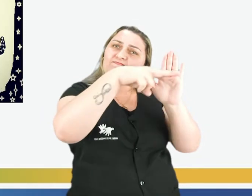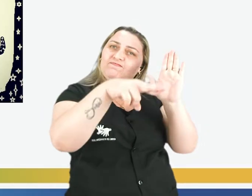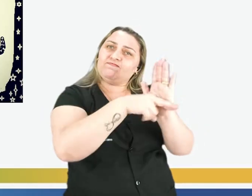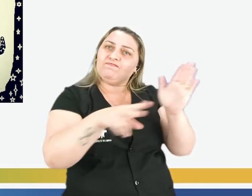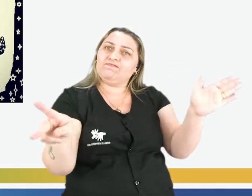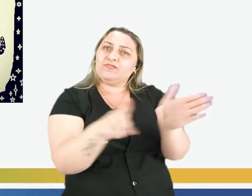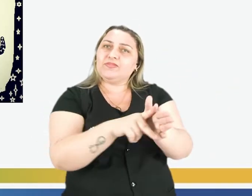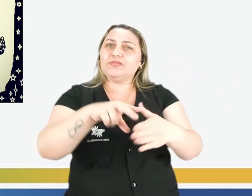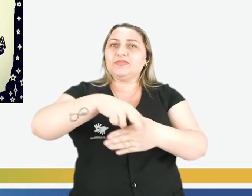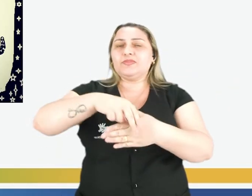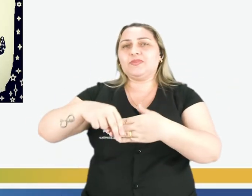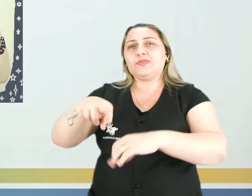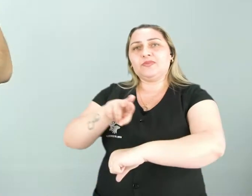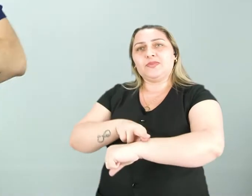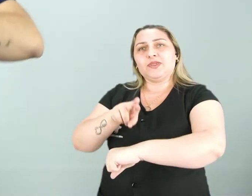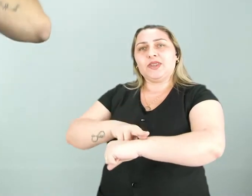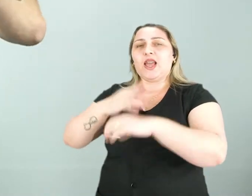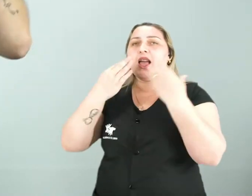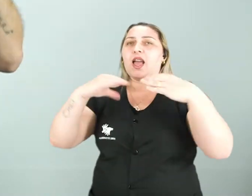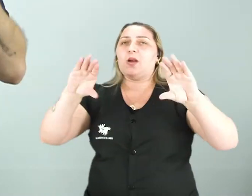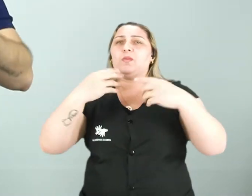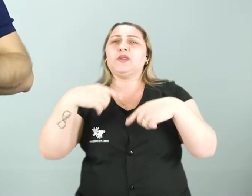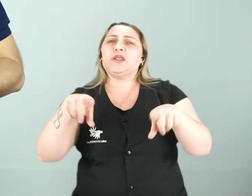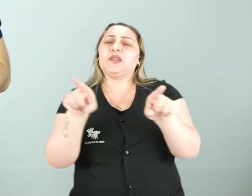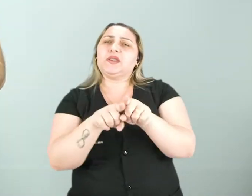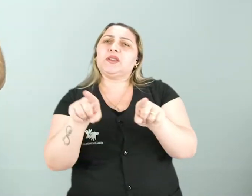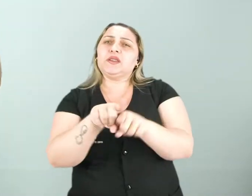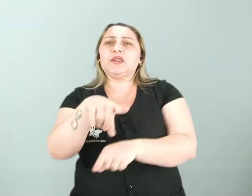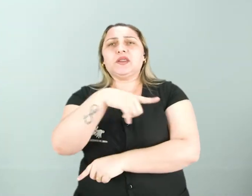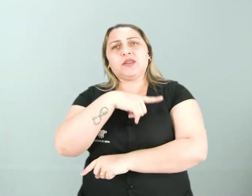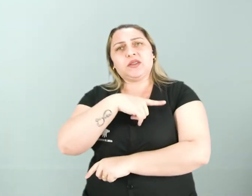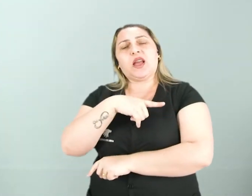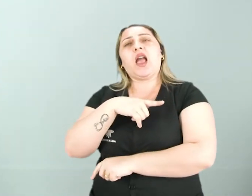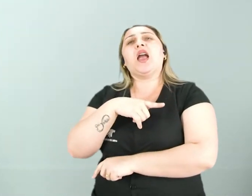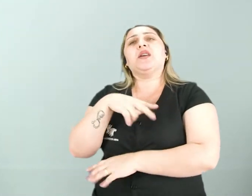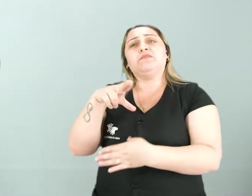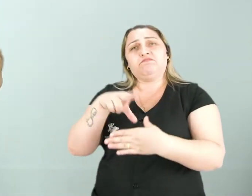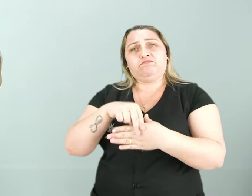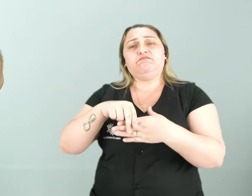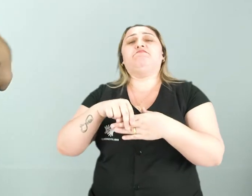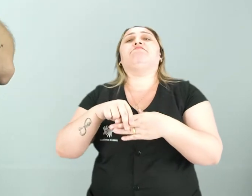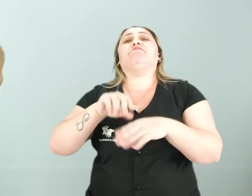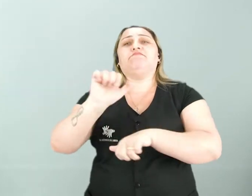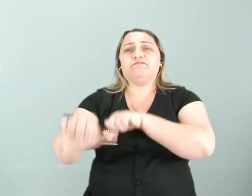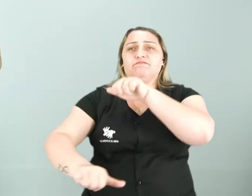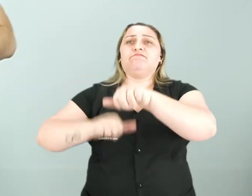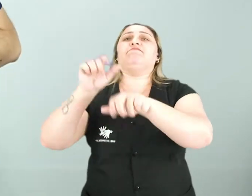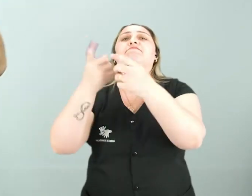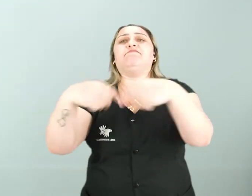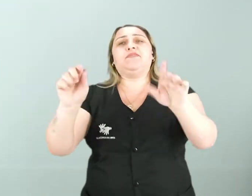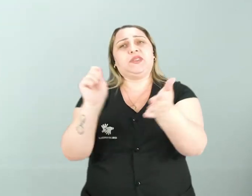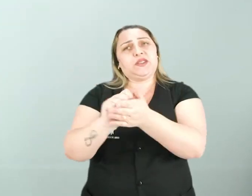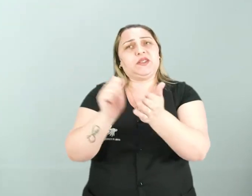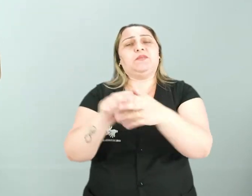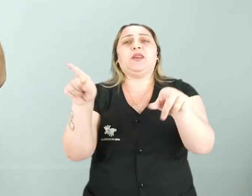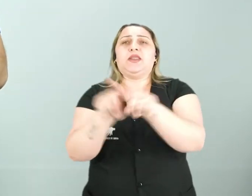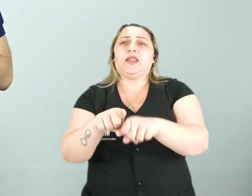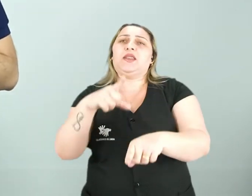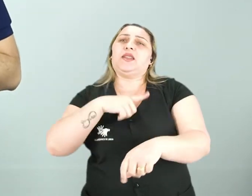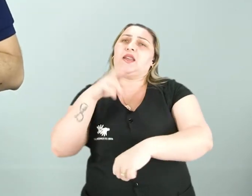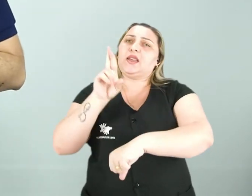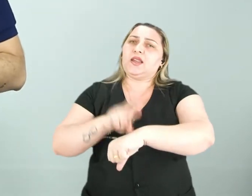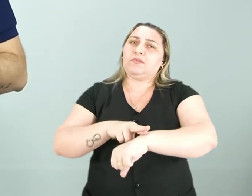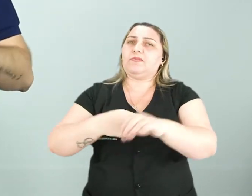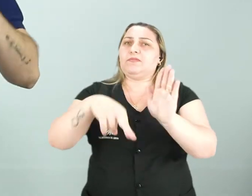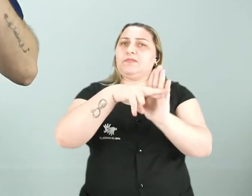rimas. A música tem rima, o cordel, quando se transforma em música, tem rima e escrito também ele tem